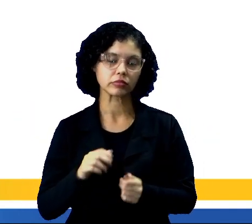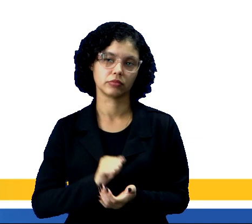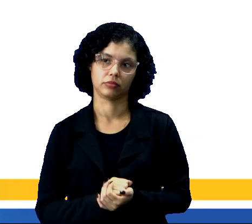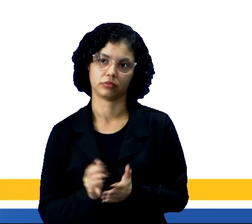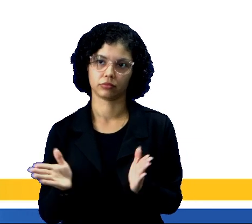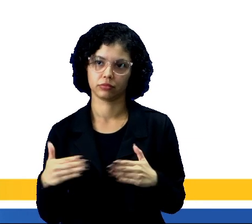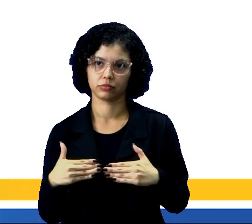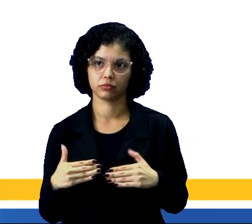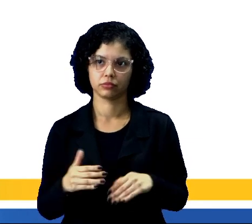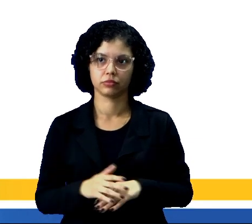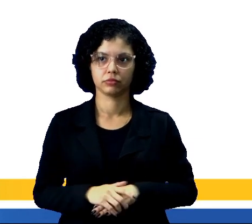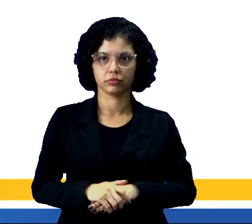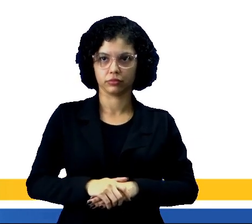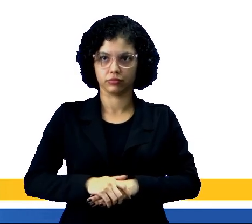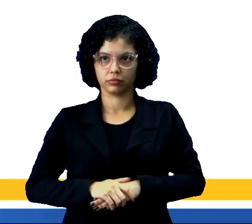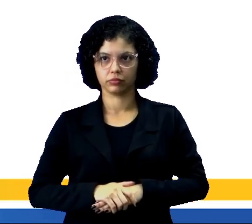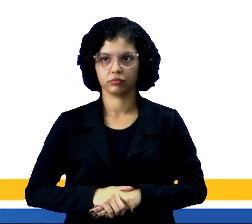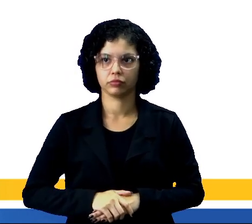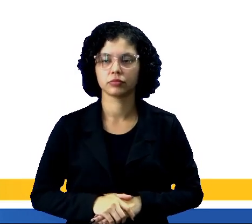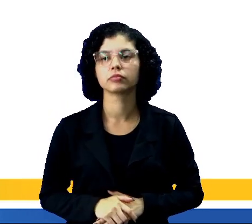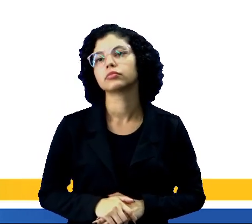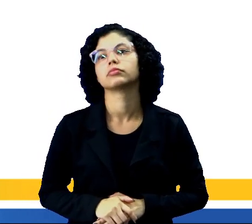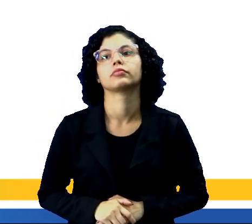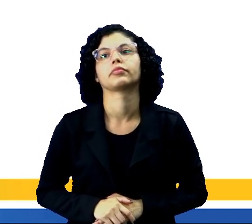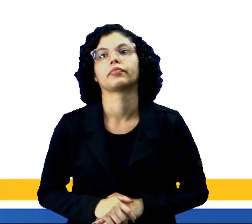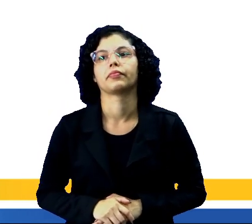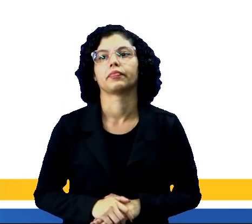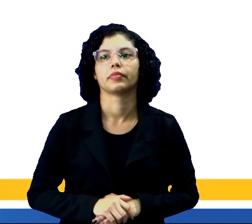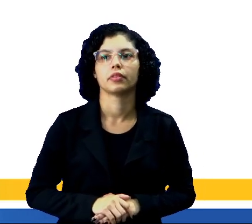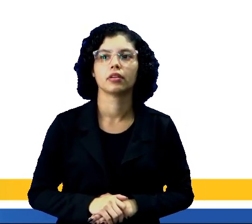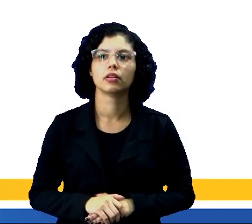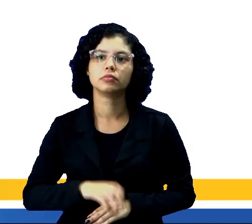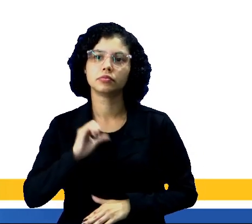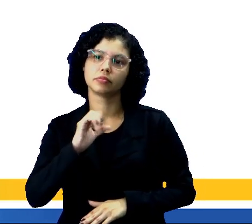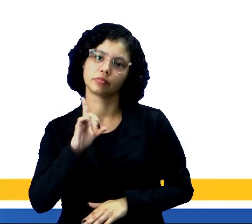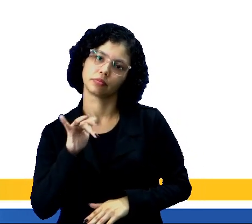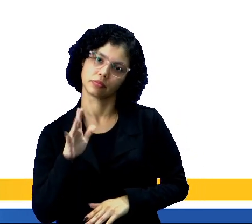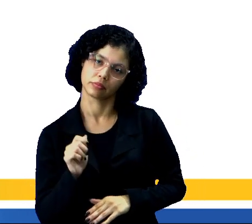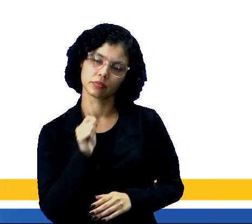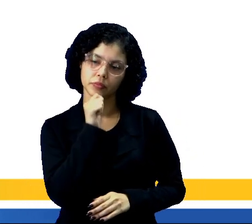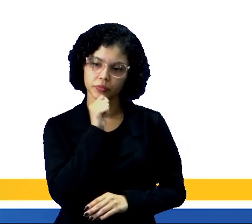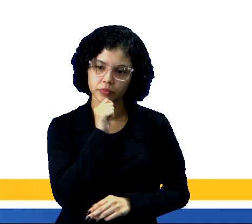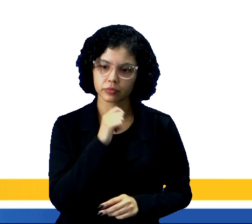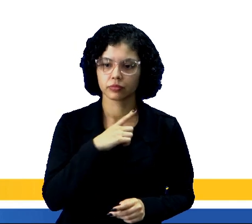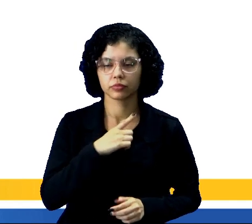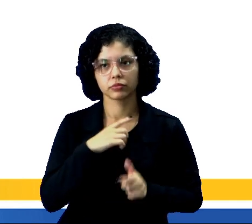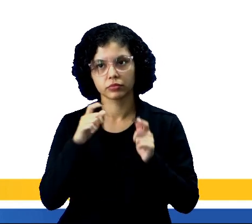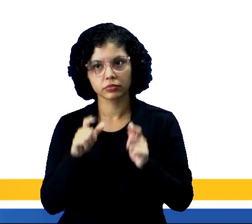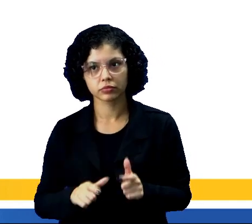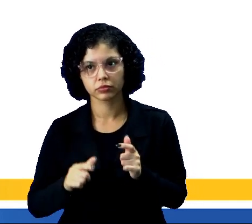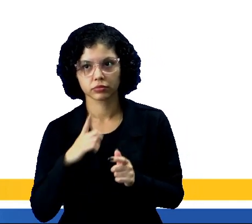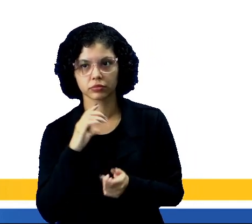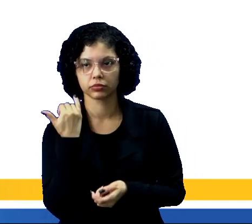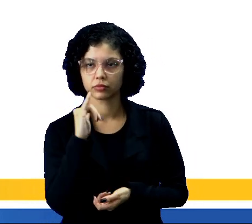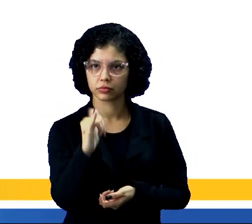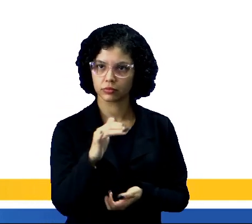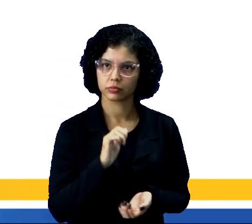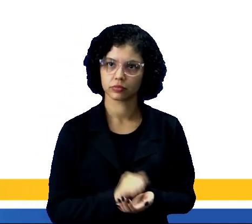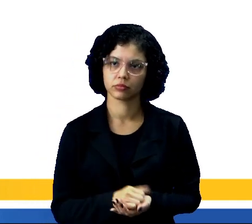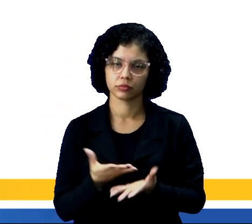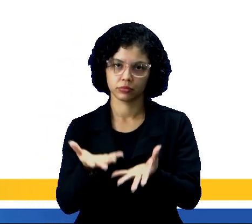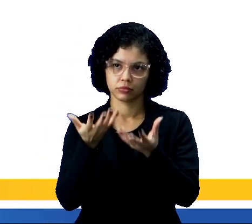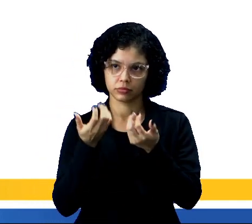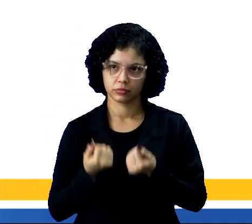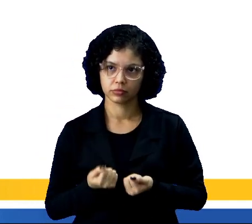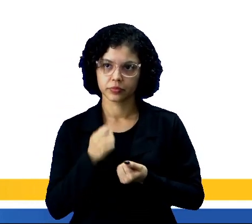mais fechado. Temos também a fosforilação acíclica, onde eu tenho aceptores de elétrons. Esses